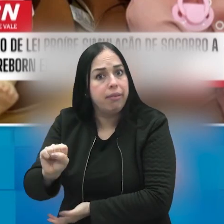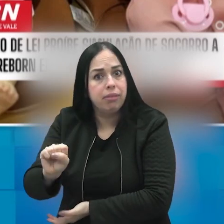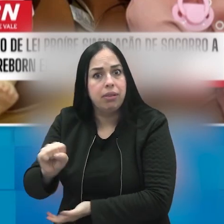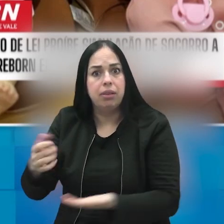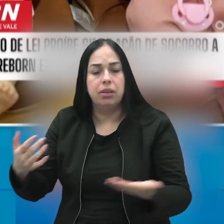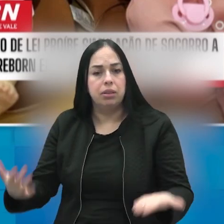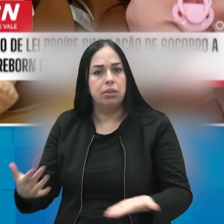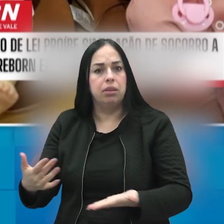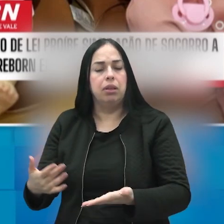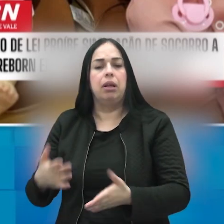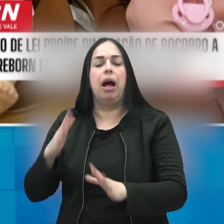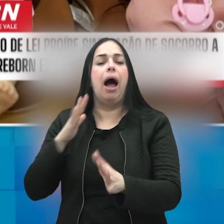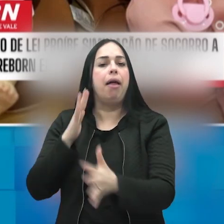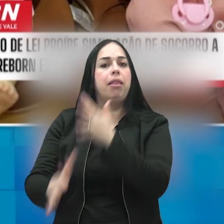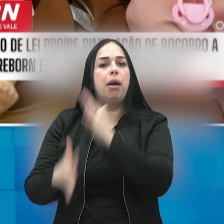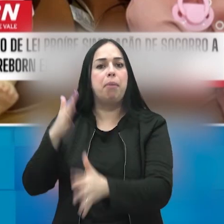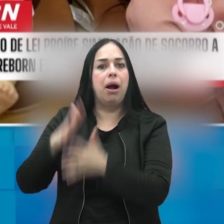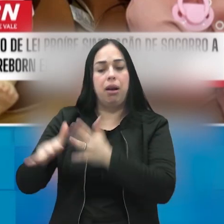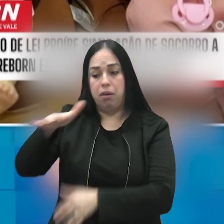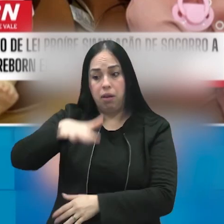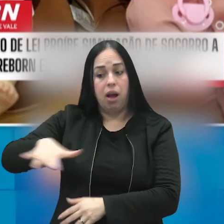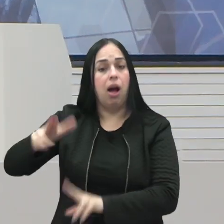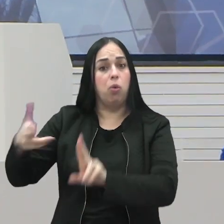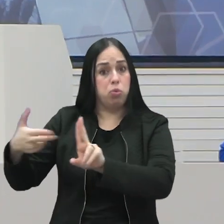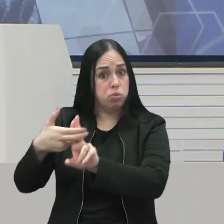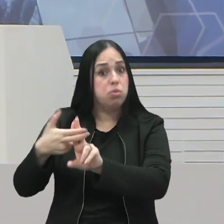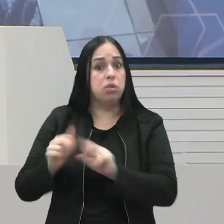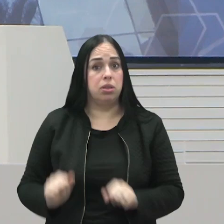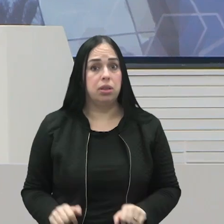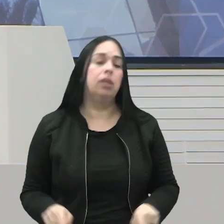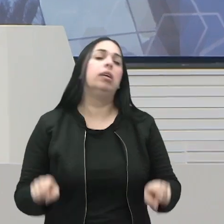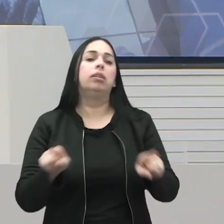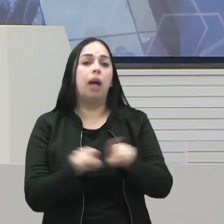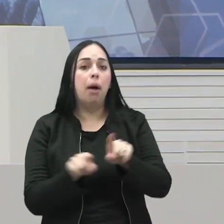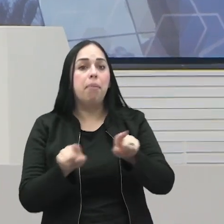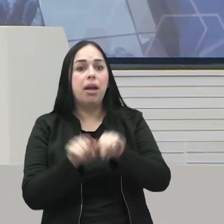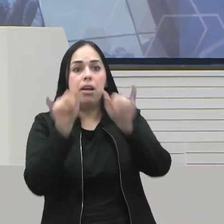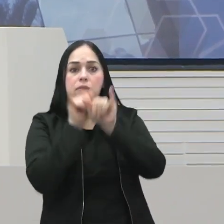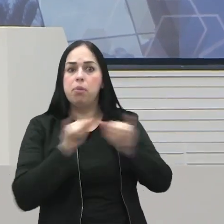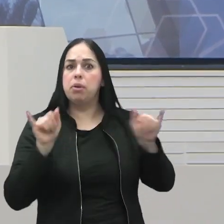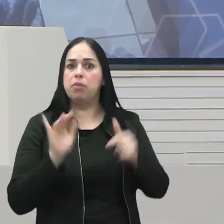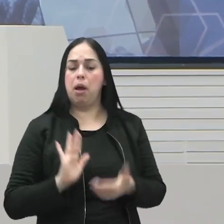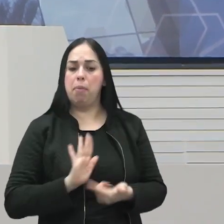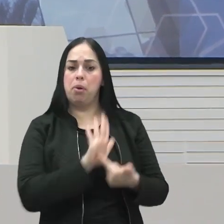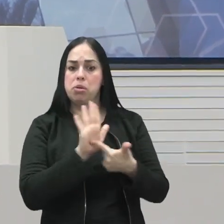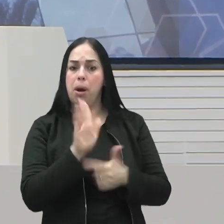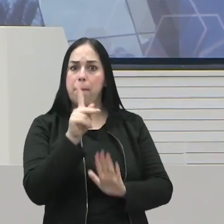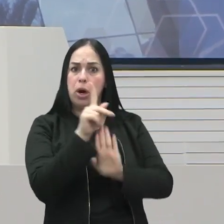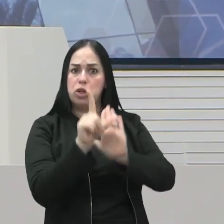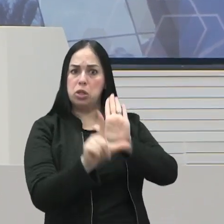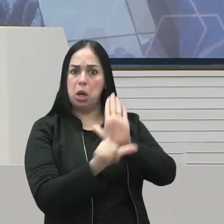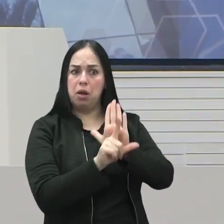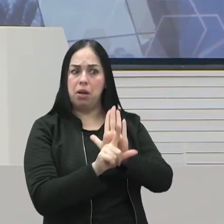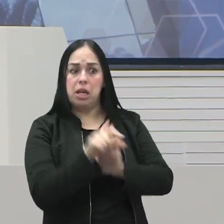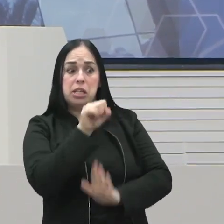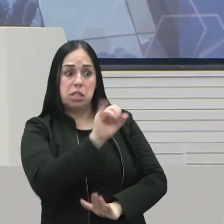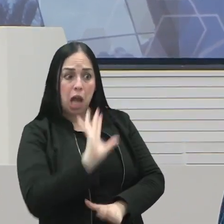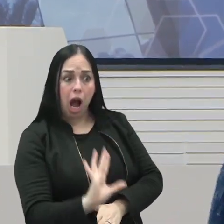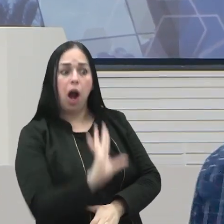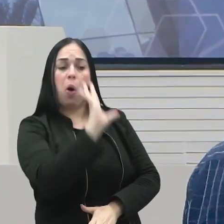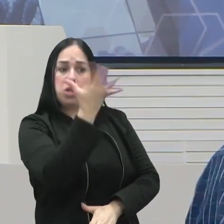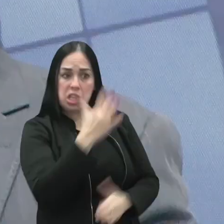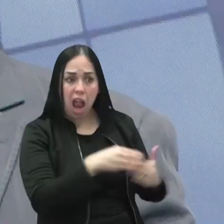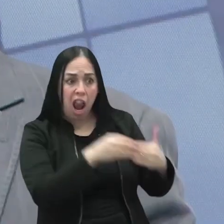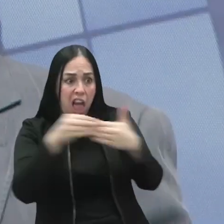de saúde, congestionando a rede pública. Sena informou que deve apresentar um projeto para multar